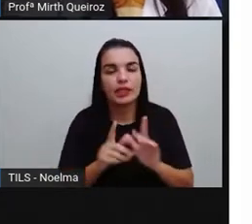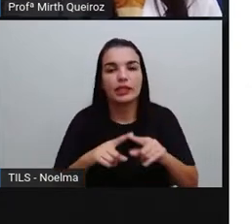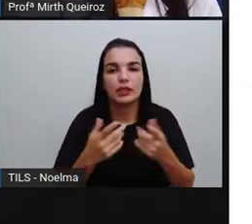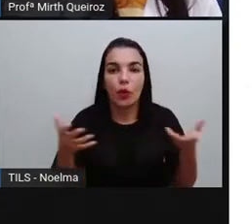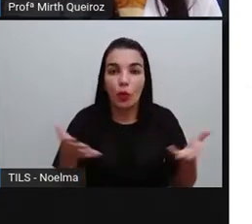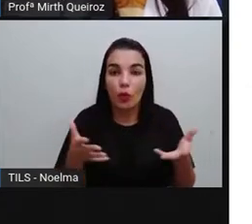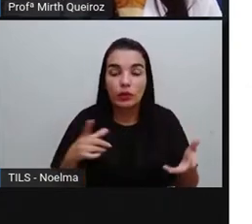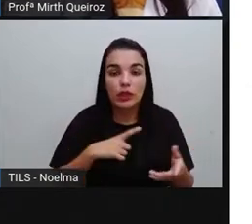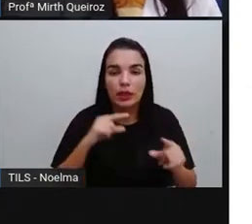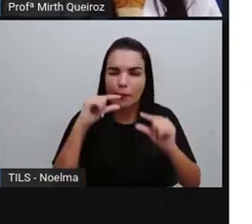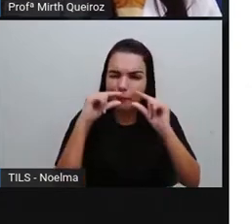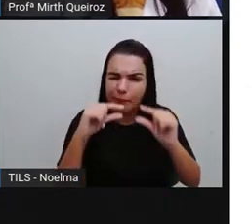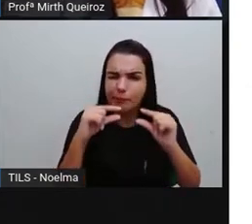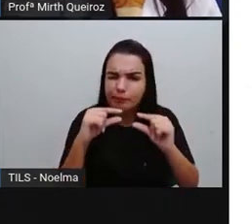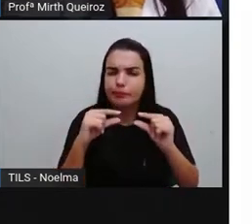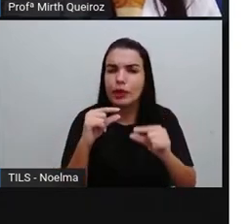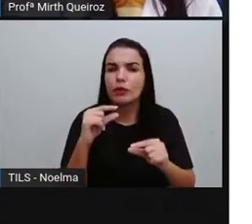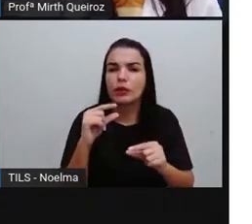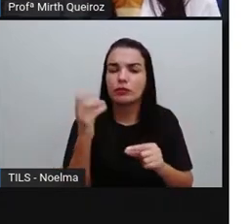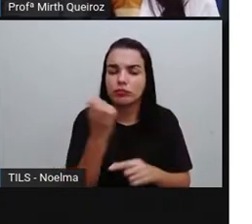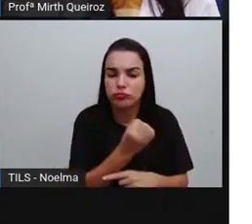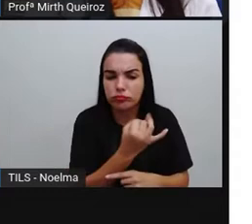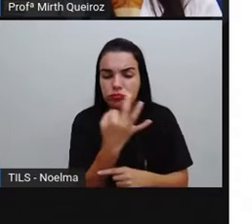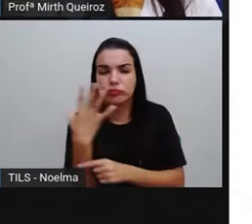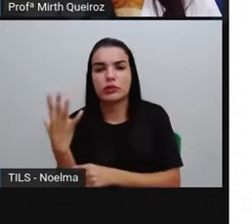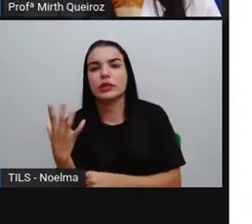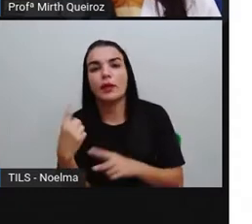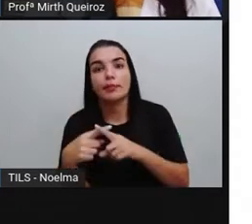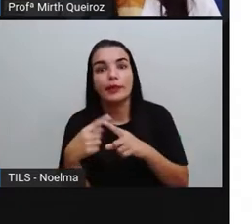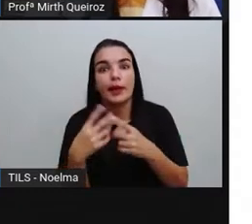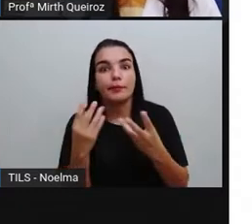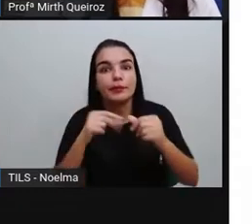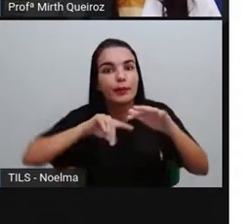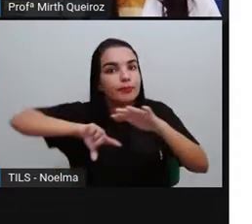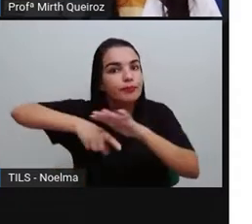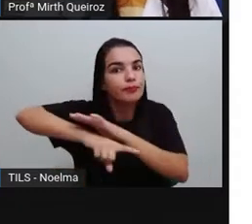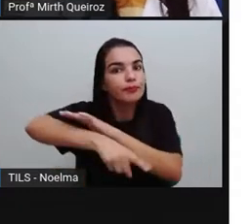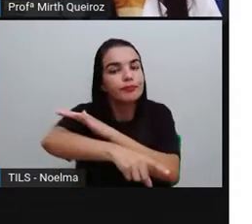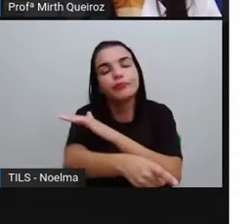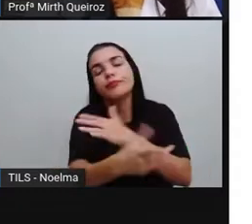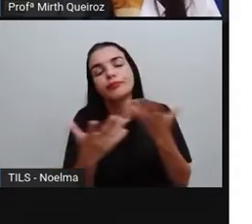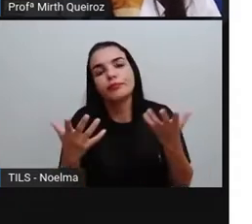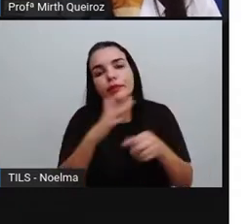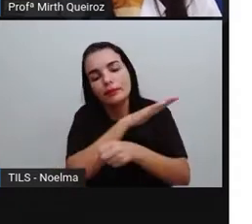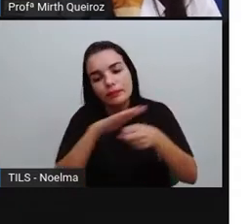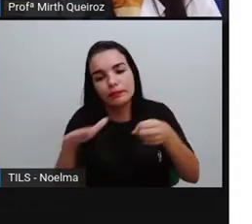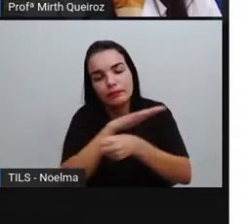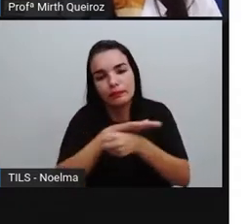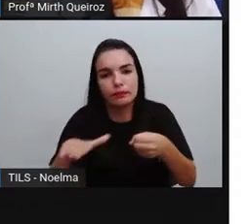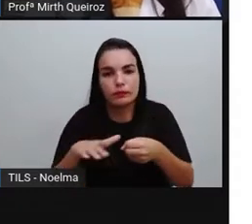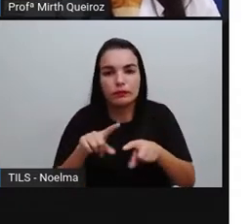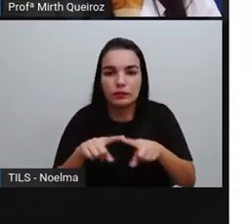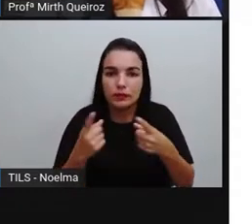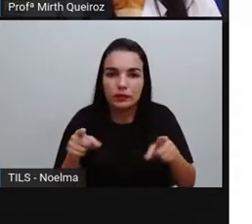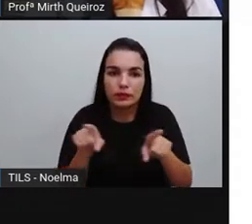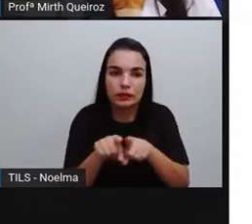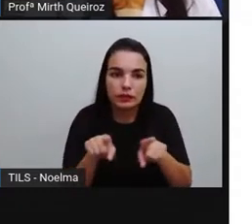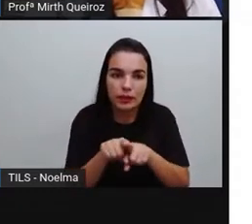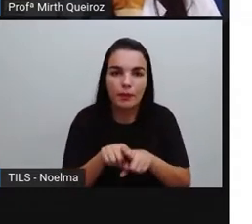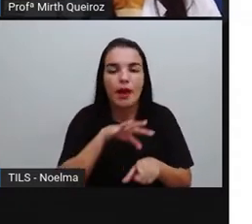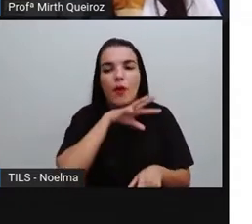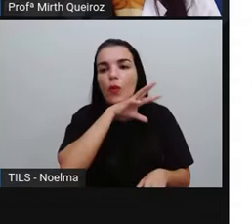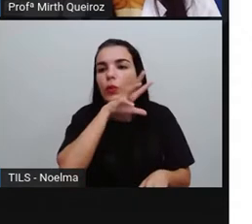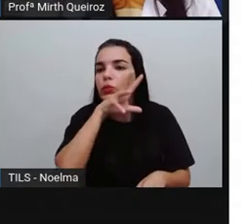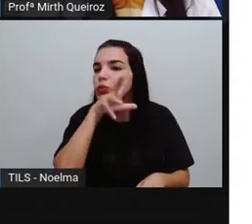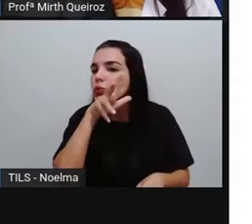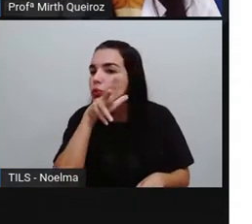gente tem, mas em pouquíssima quantidade, justamente por conta dessa exploração exagerada, assim como acontece também com os